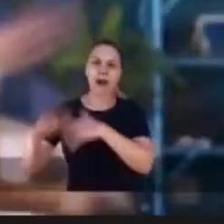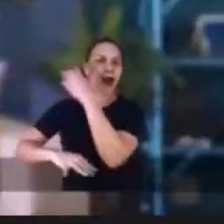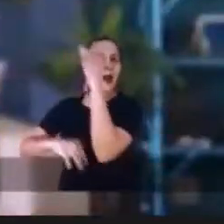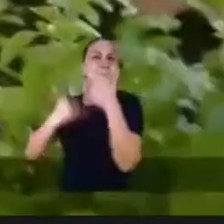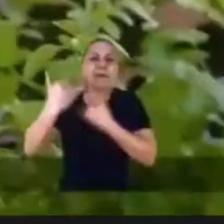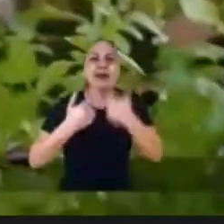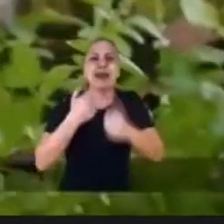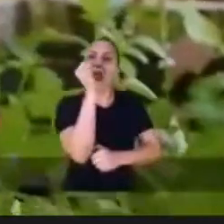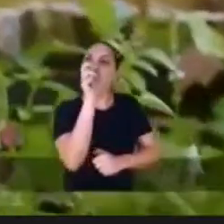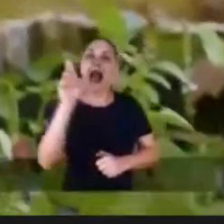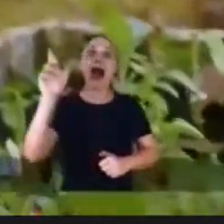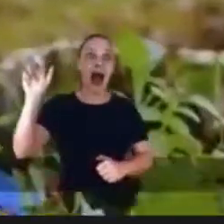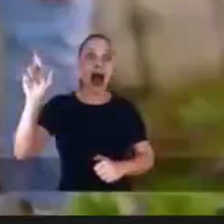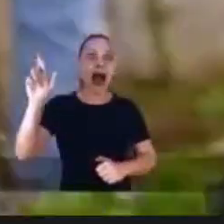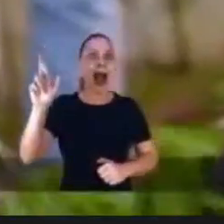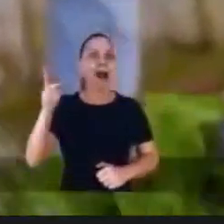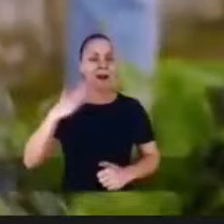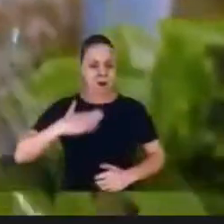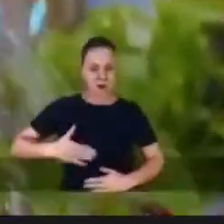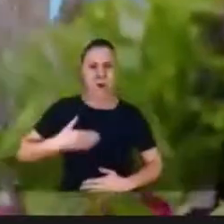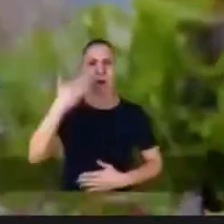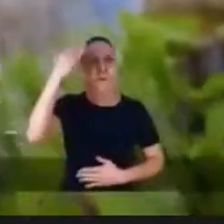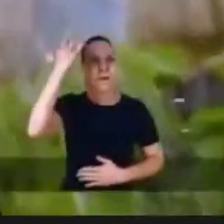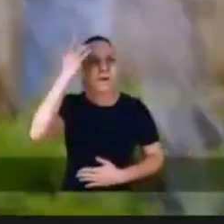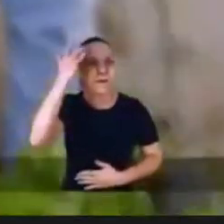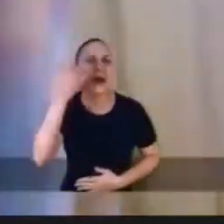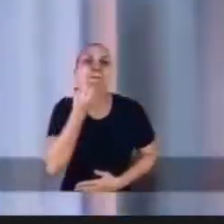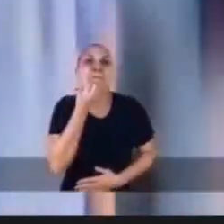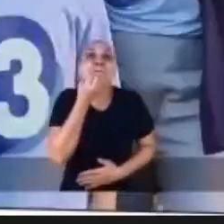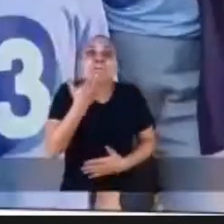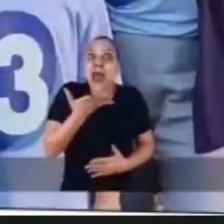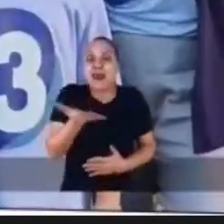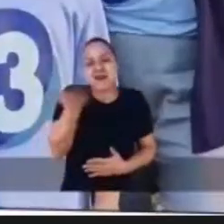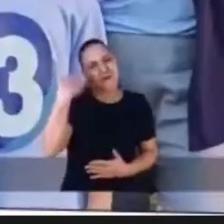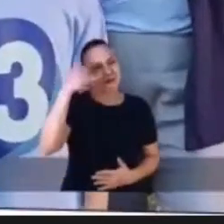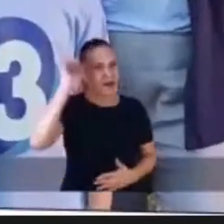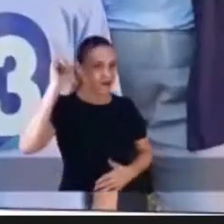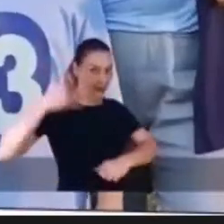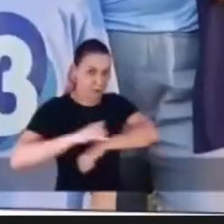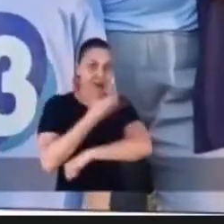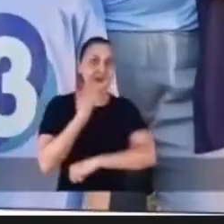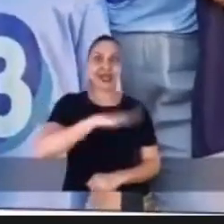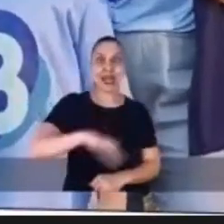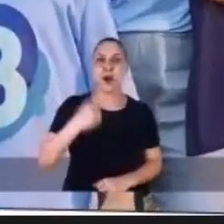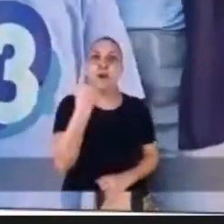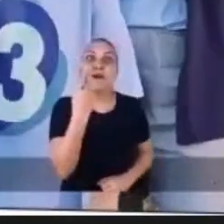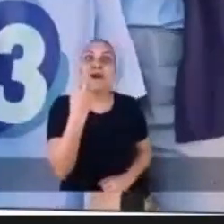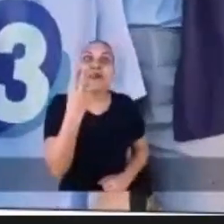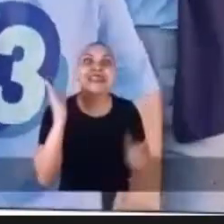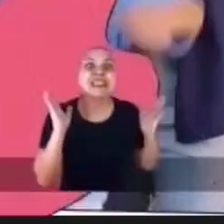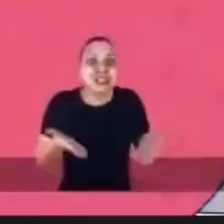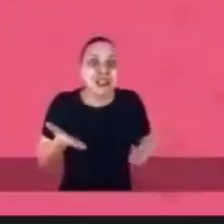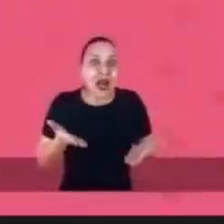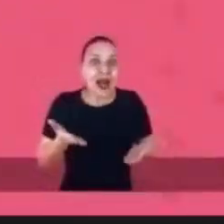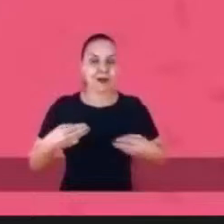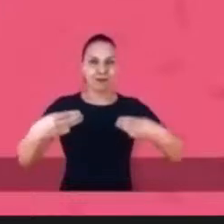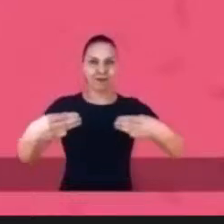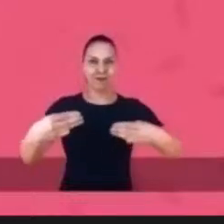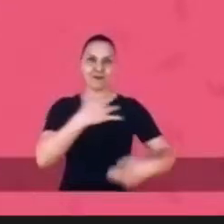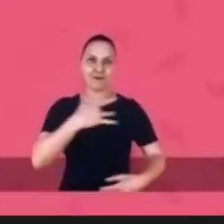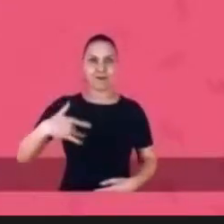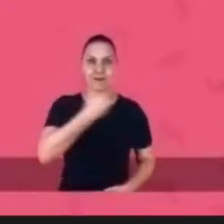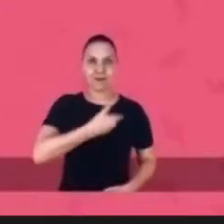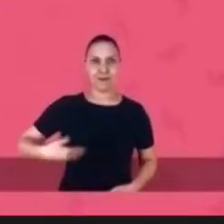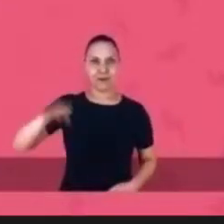3. Mais brincadeiras e atividades ao ar livre. Fazem bem para o corpo e a mente. Vamos prevenir a obesidade infantil. 1, 2, 3 e